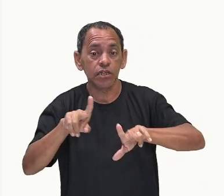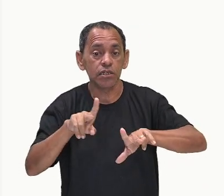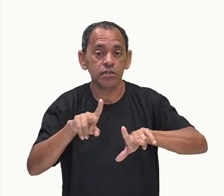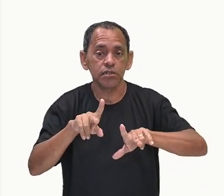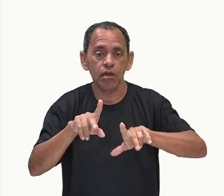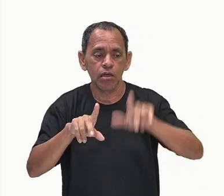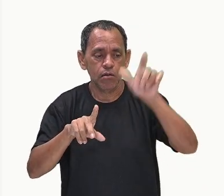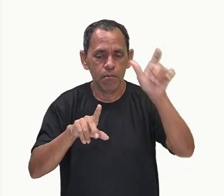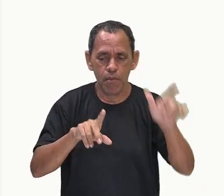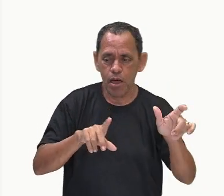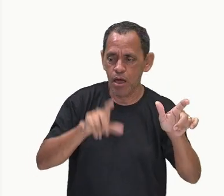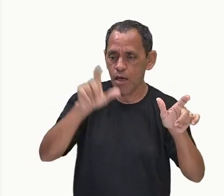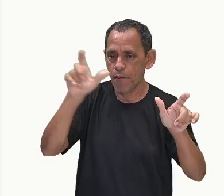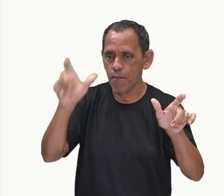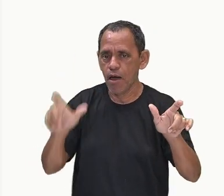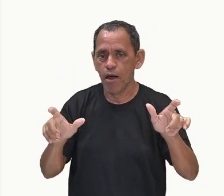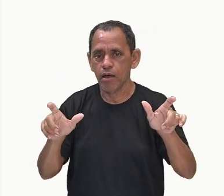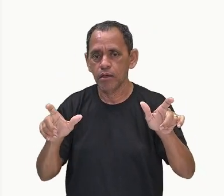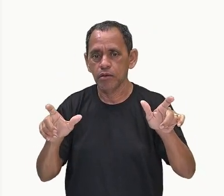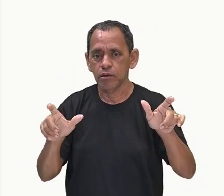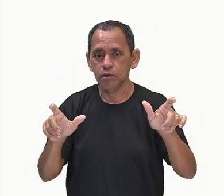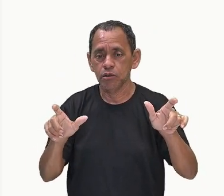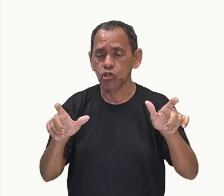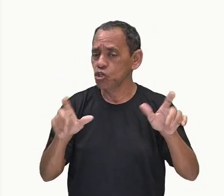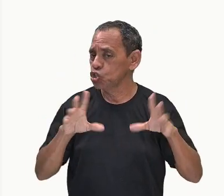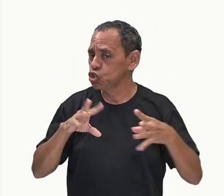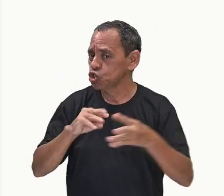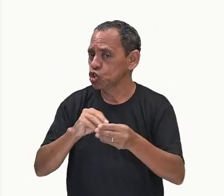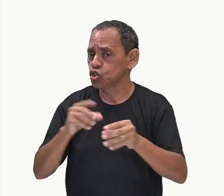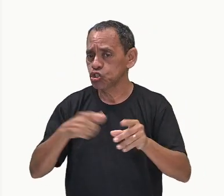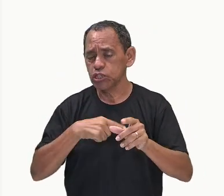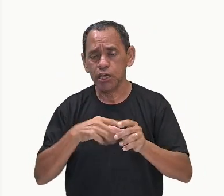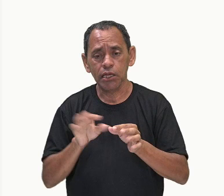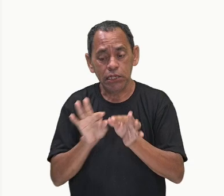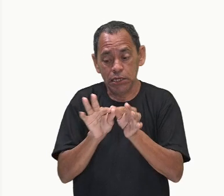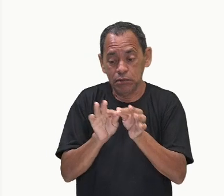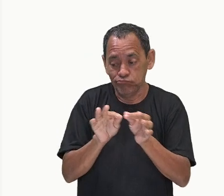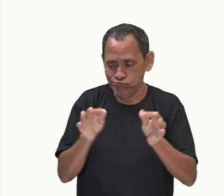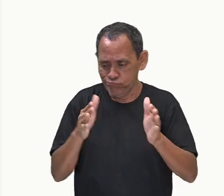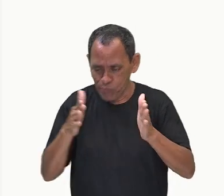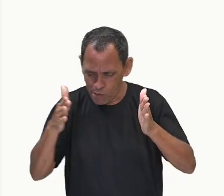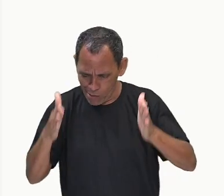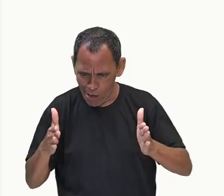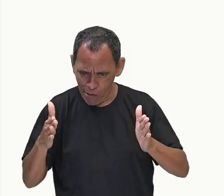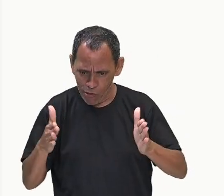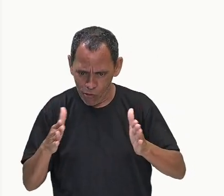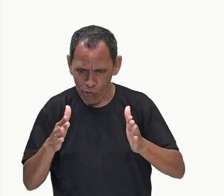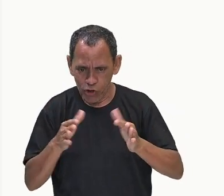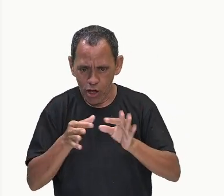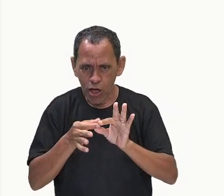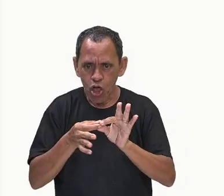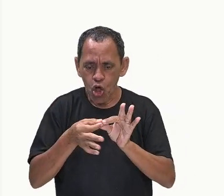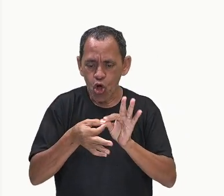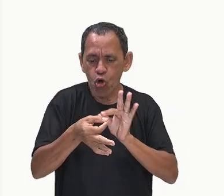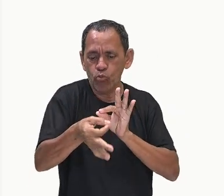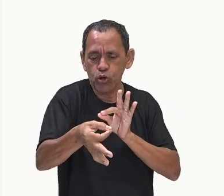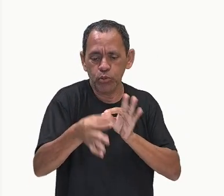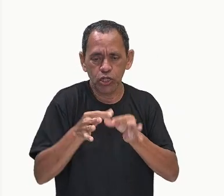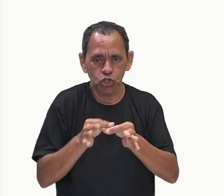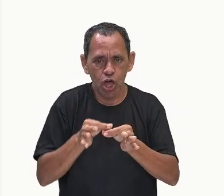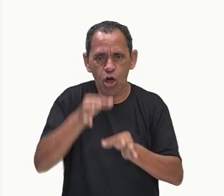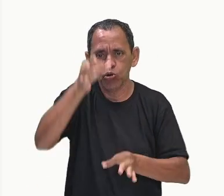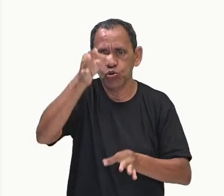Ambos possuem largura, comprimento e também possuem altura. O que